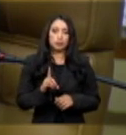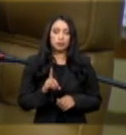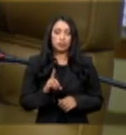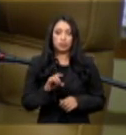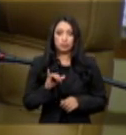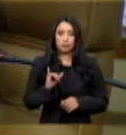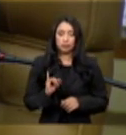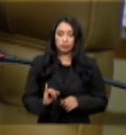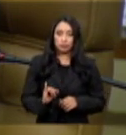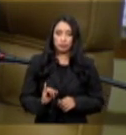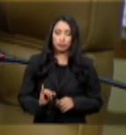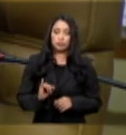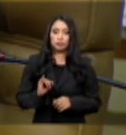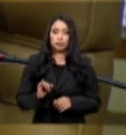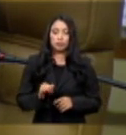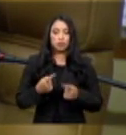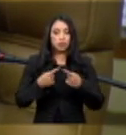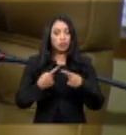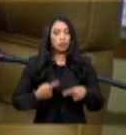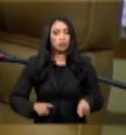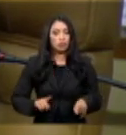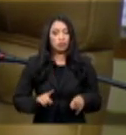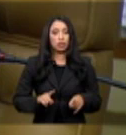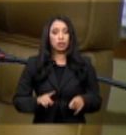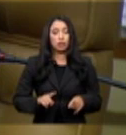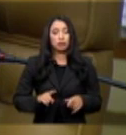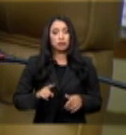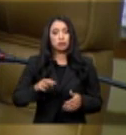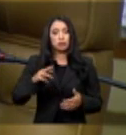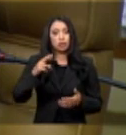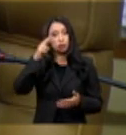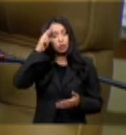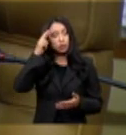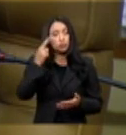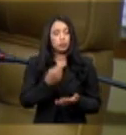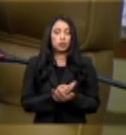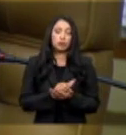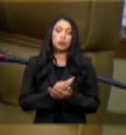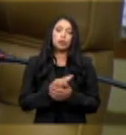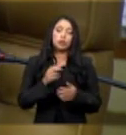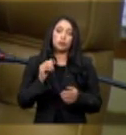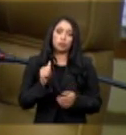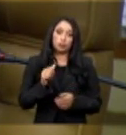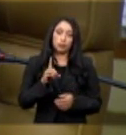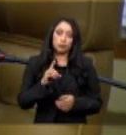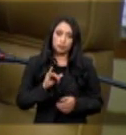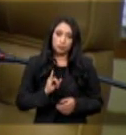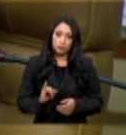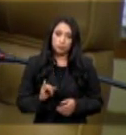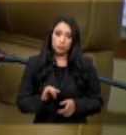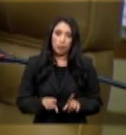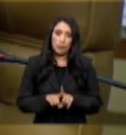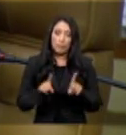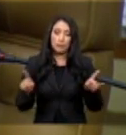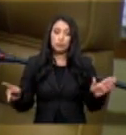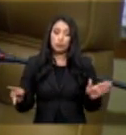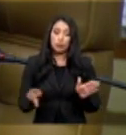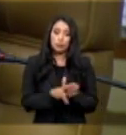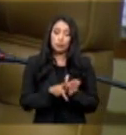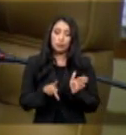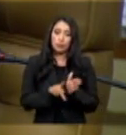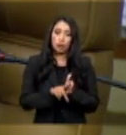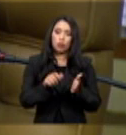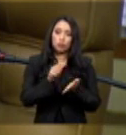sequência e para fins de eficácia e validade, não se comportam dentro do que acabamos de declarar. Mas, quando a própria autora diz que o que